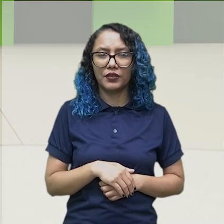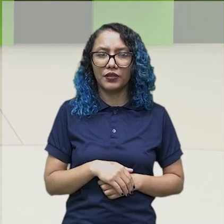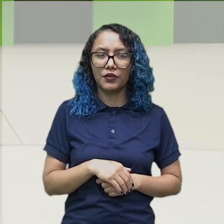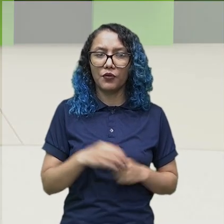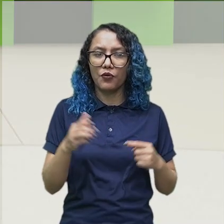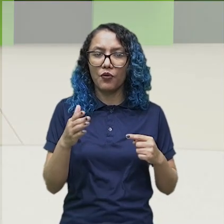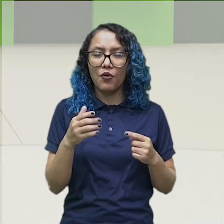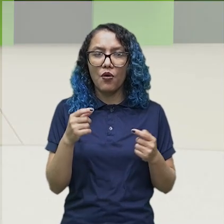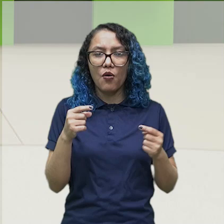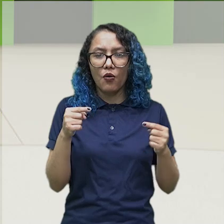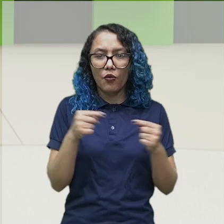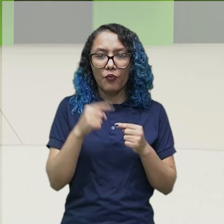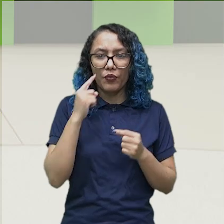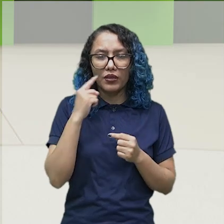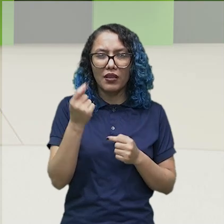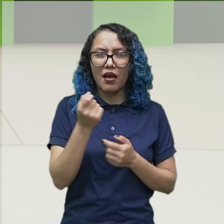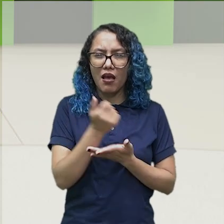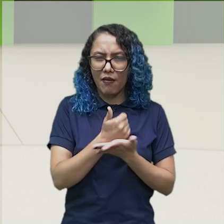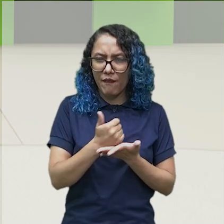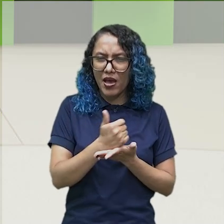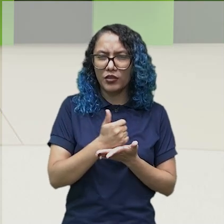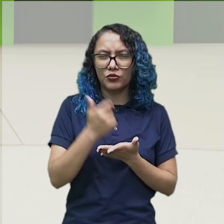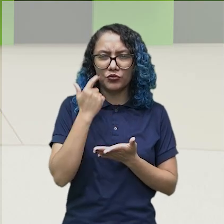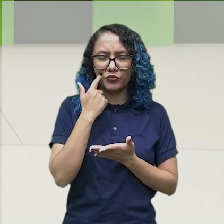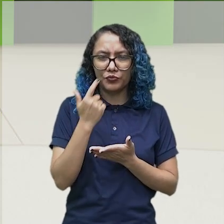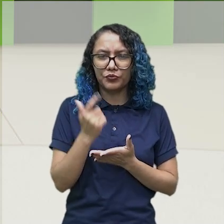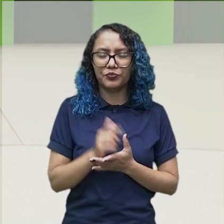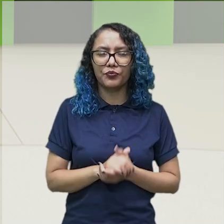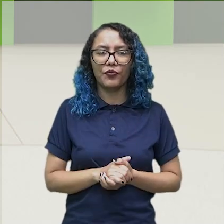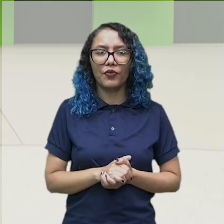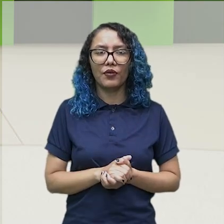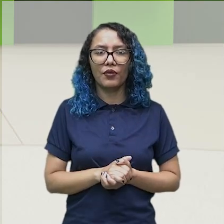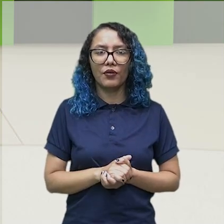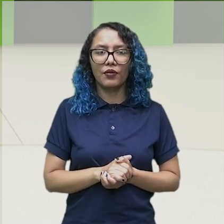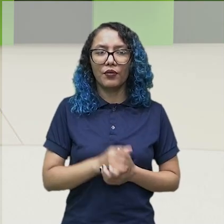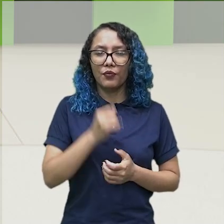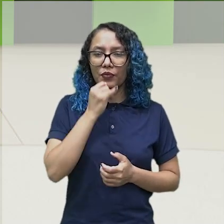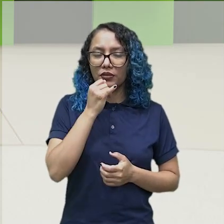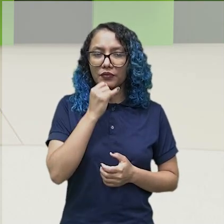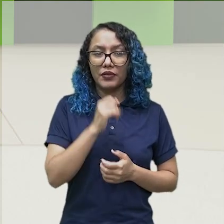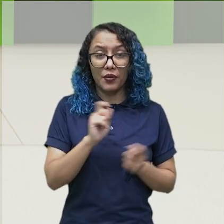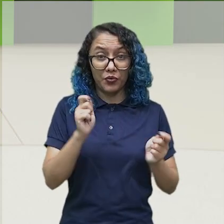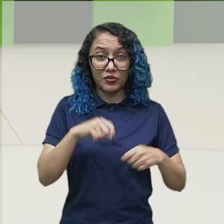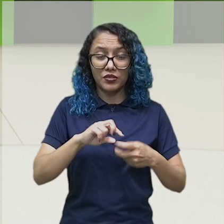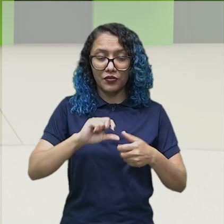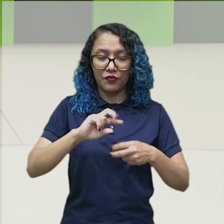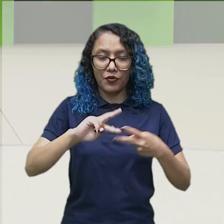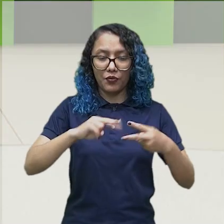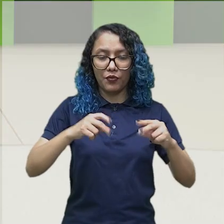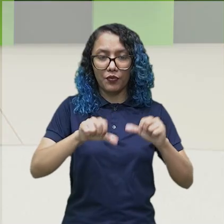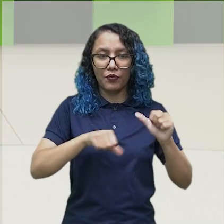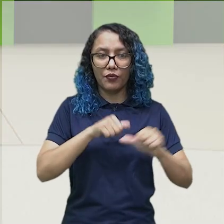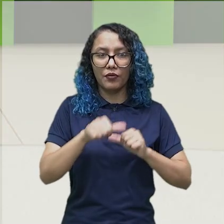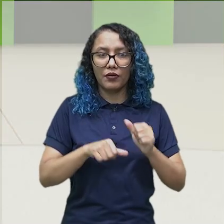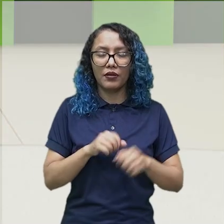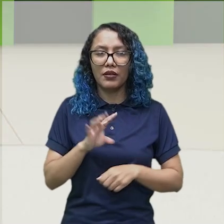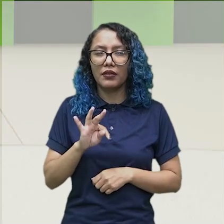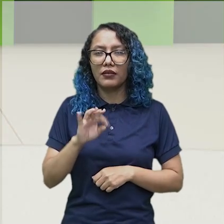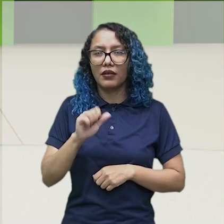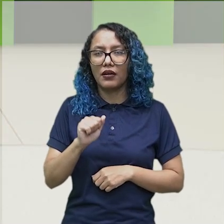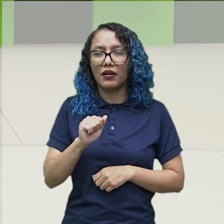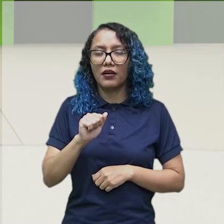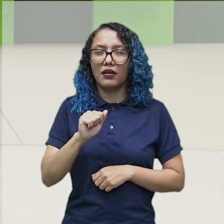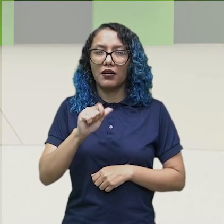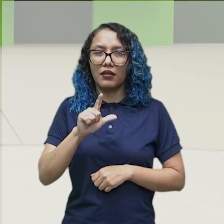gente está falando de medicamentos, né, de mutagenicidade, né, é a talidomida, que foi